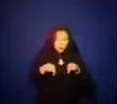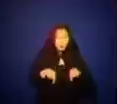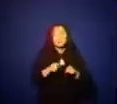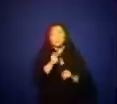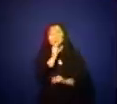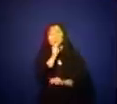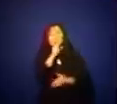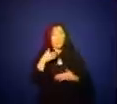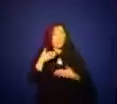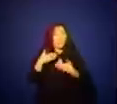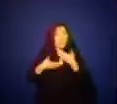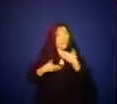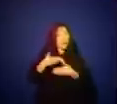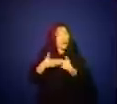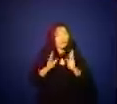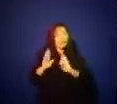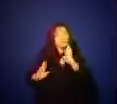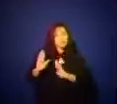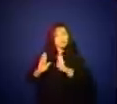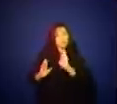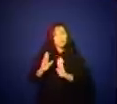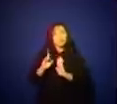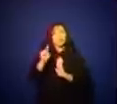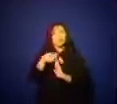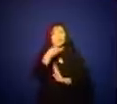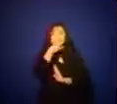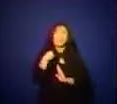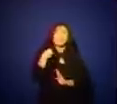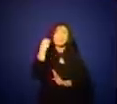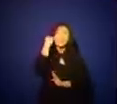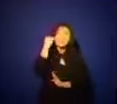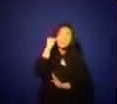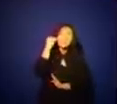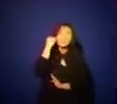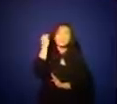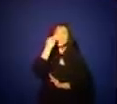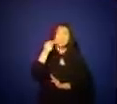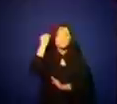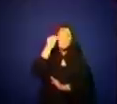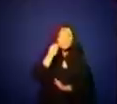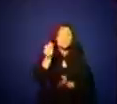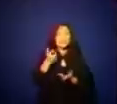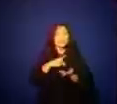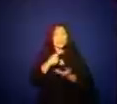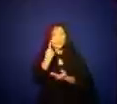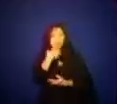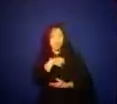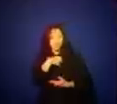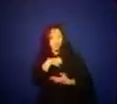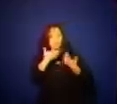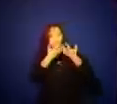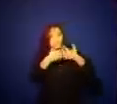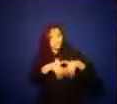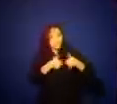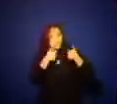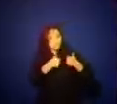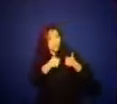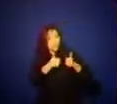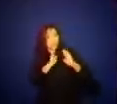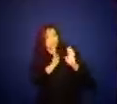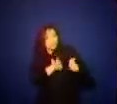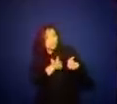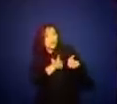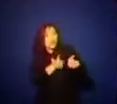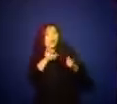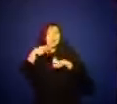é num período onde seria bom experimentar acho que a gente já tem o sistema de métodos funciona bem funciona bem no mundo os países nossos